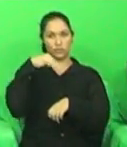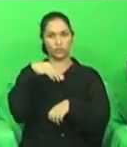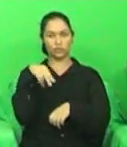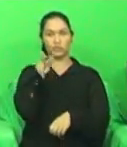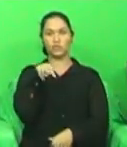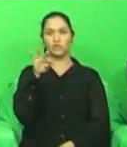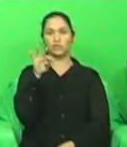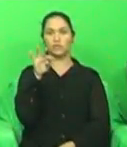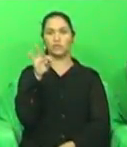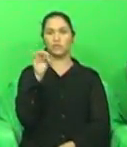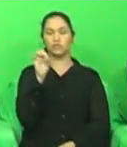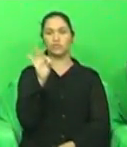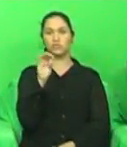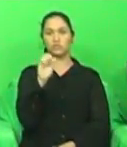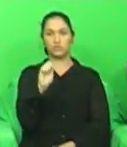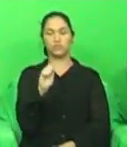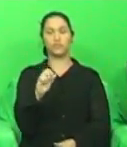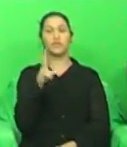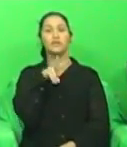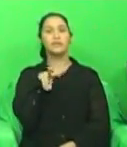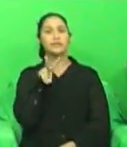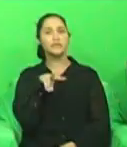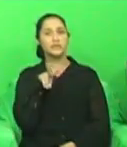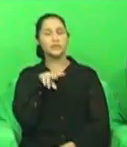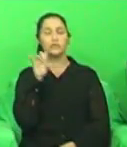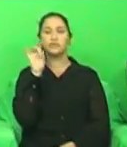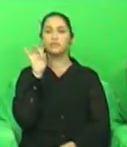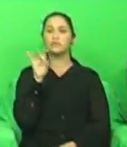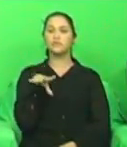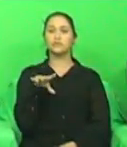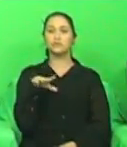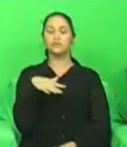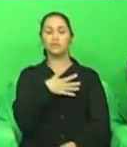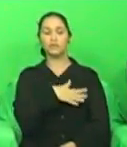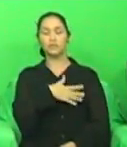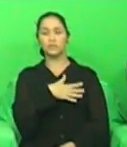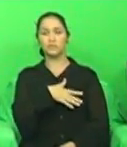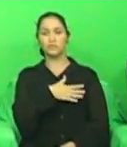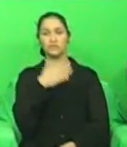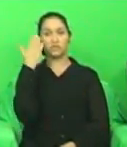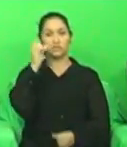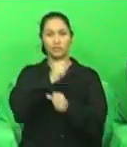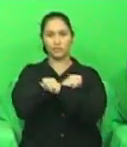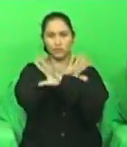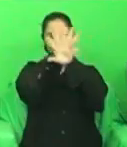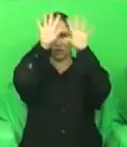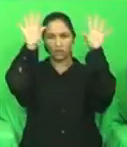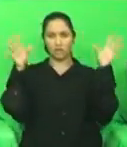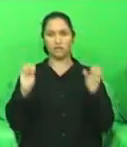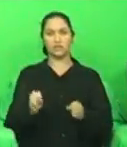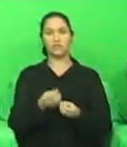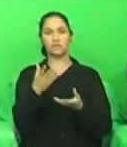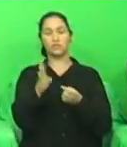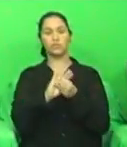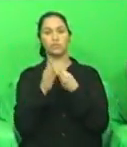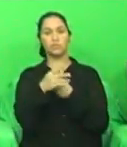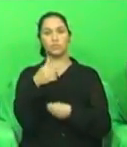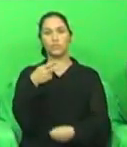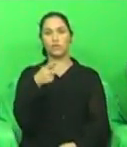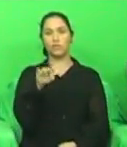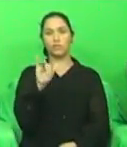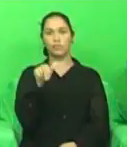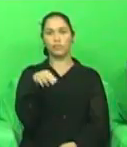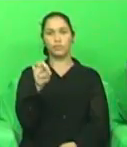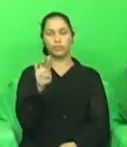memória obrigado pai do jogador é não só queria poder para esclarecer qual lá na na primeira linha pontilhão da audiência pública a gente